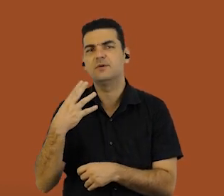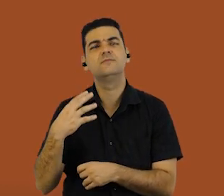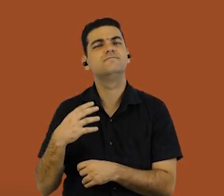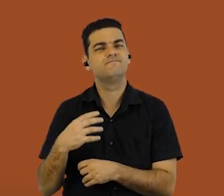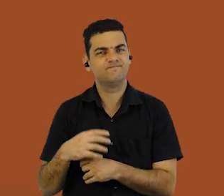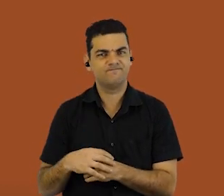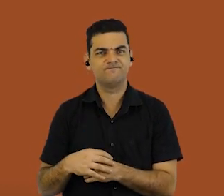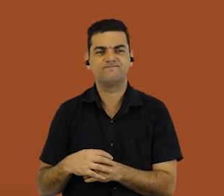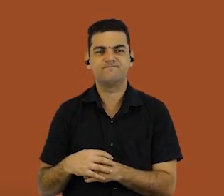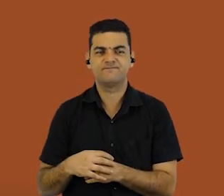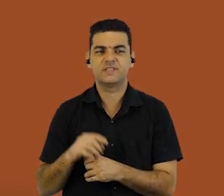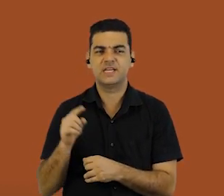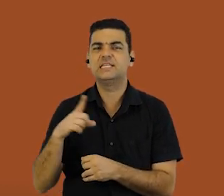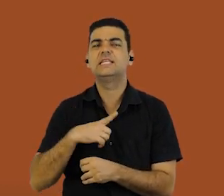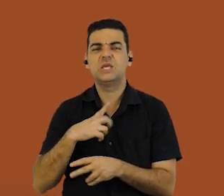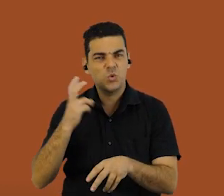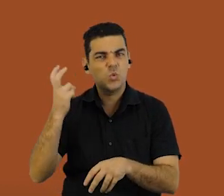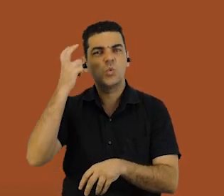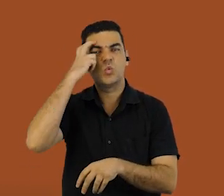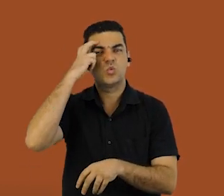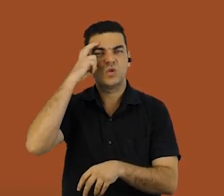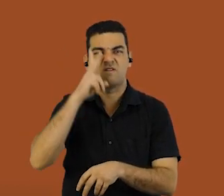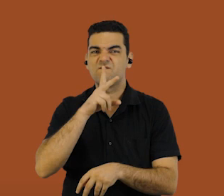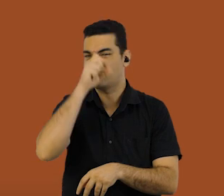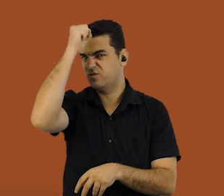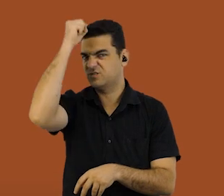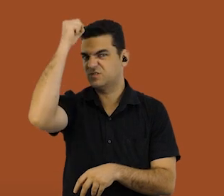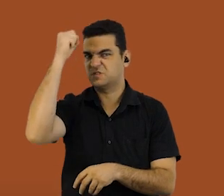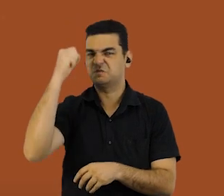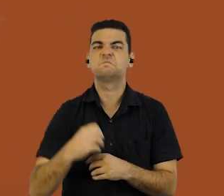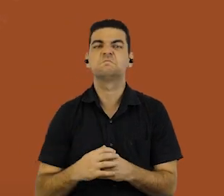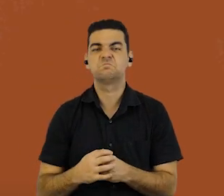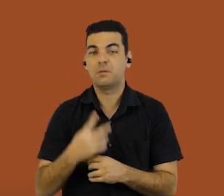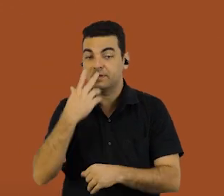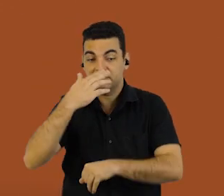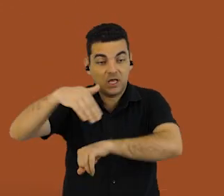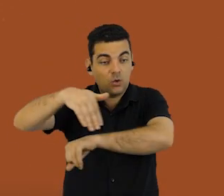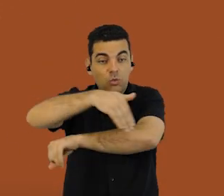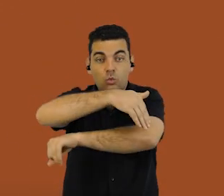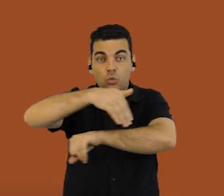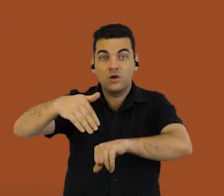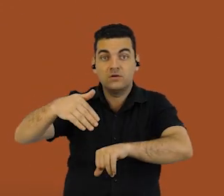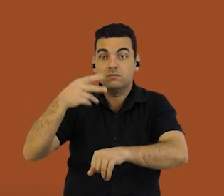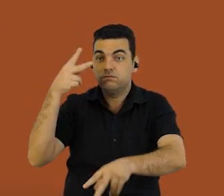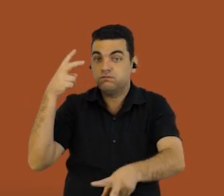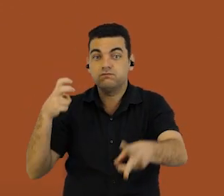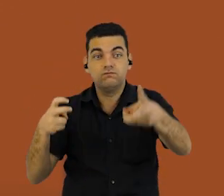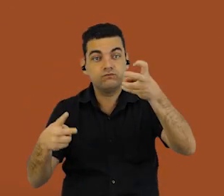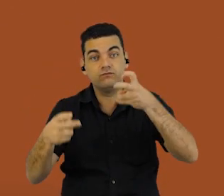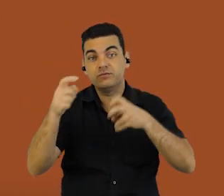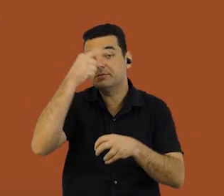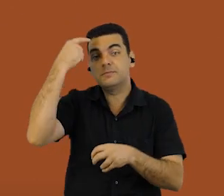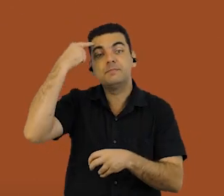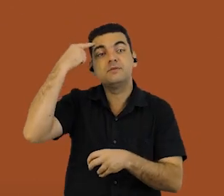que carrega uma história nas ruas, né?